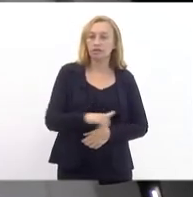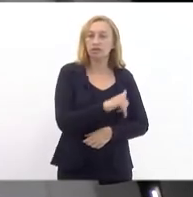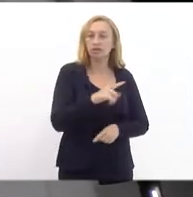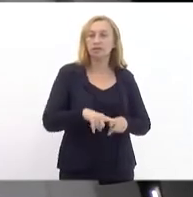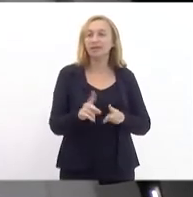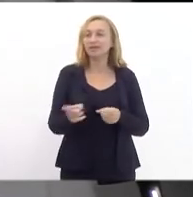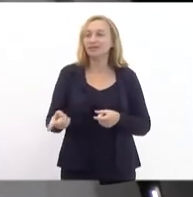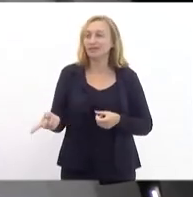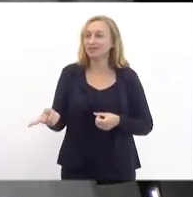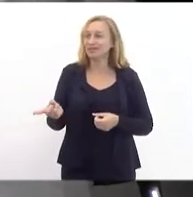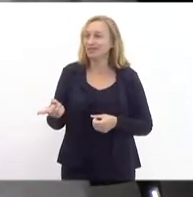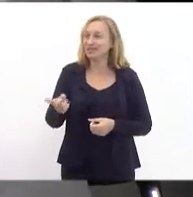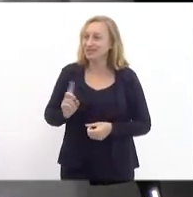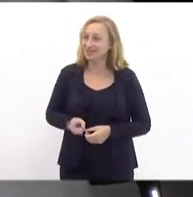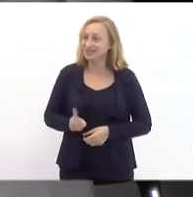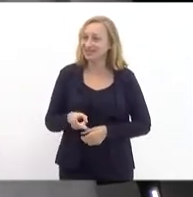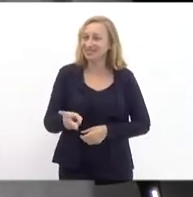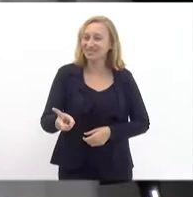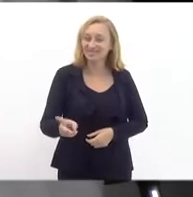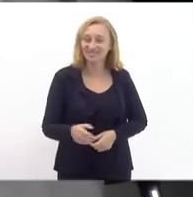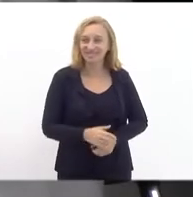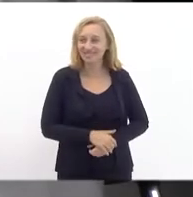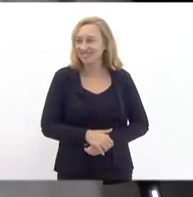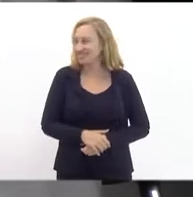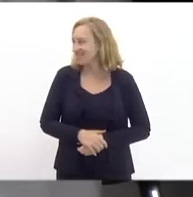Mas vamos em frente. Eu